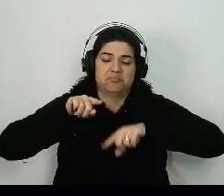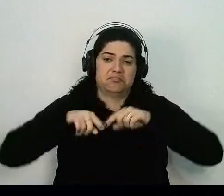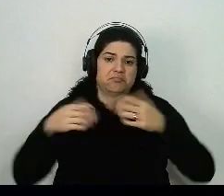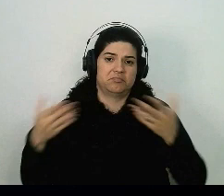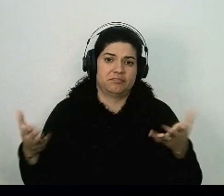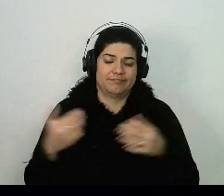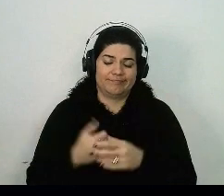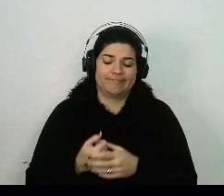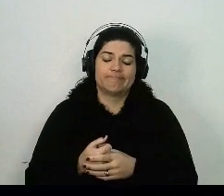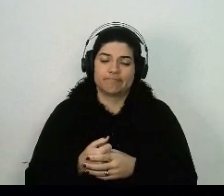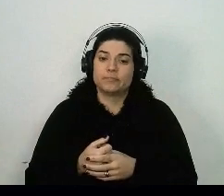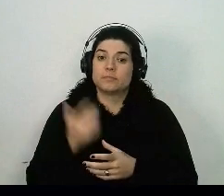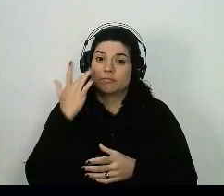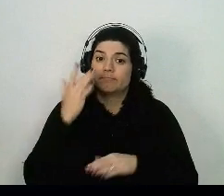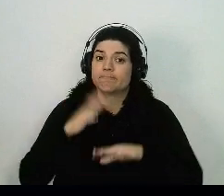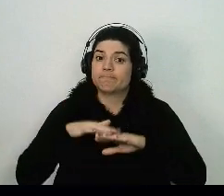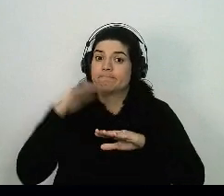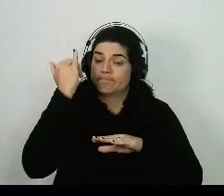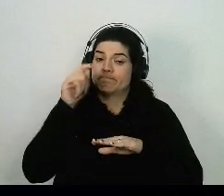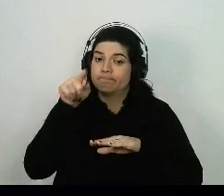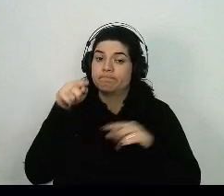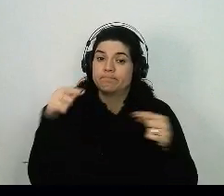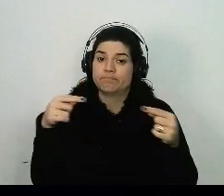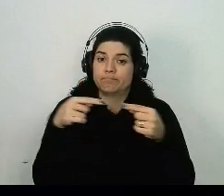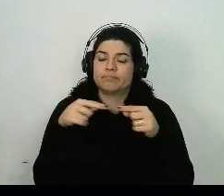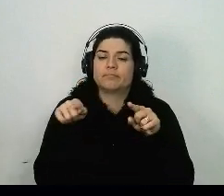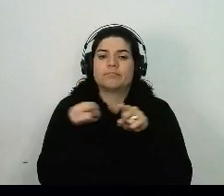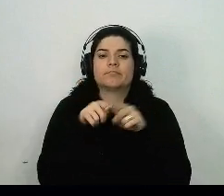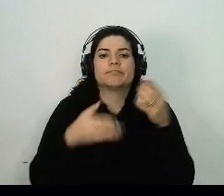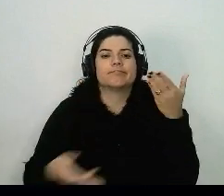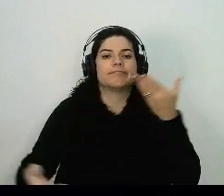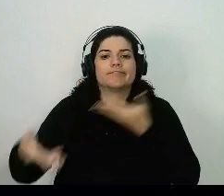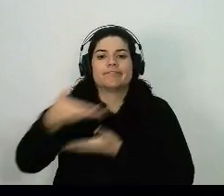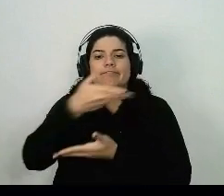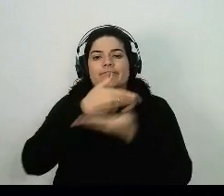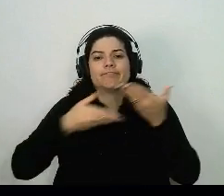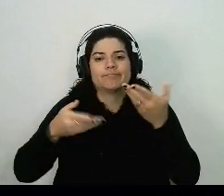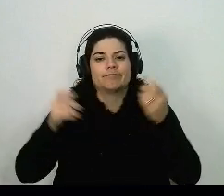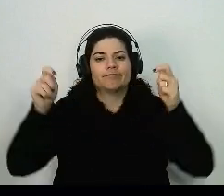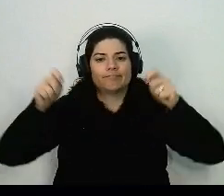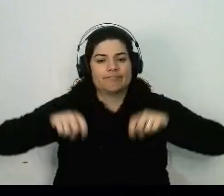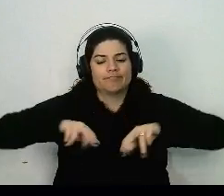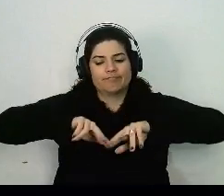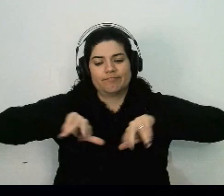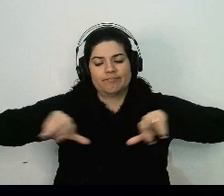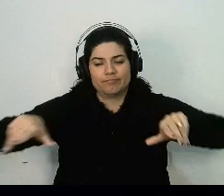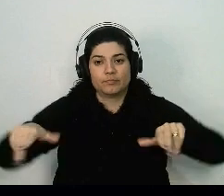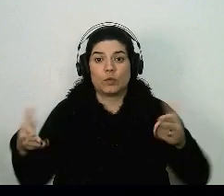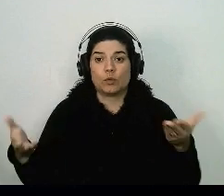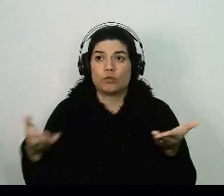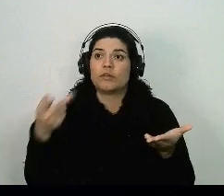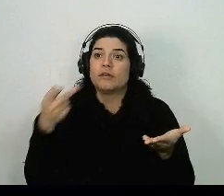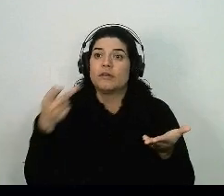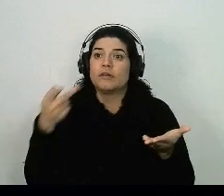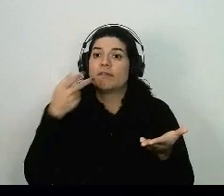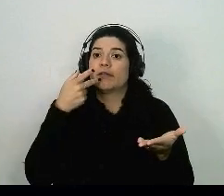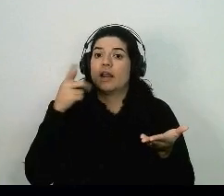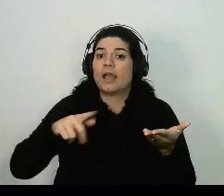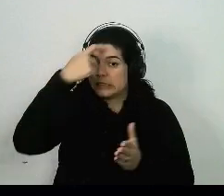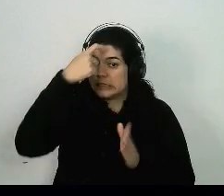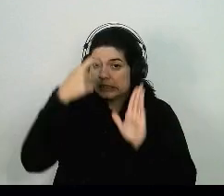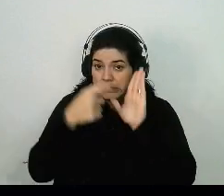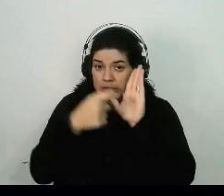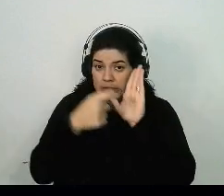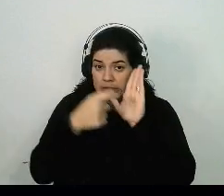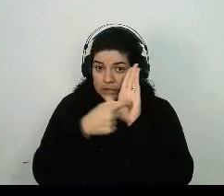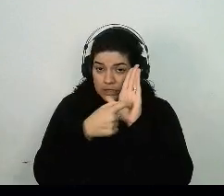mais importantes, tá? Interação multimodal. Quando a gente fala hoje em dia também de inteligência artificial e de qualquer